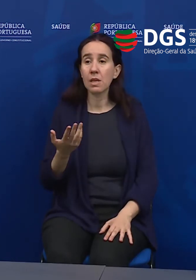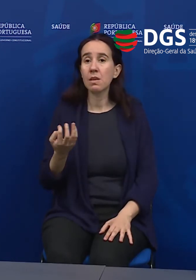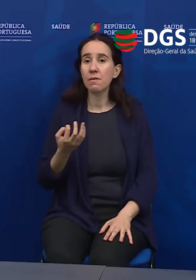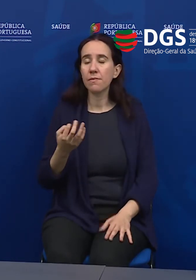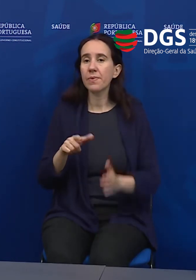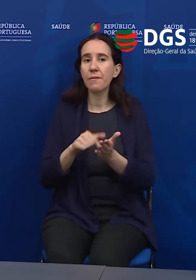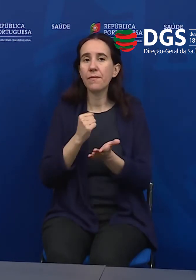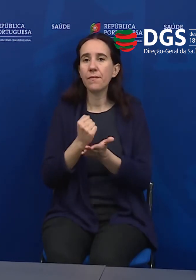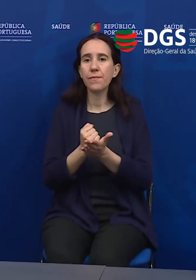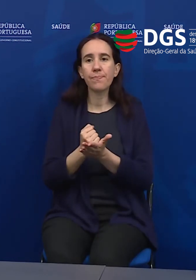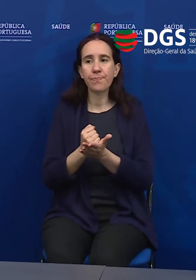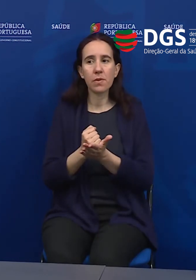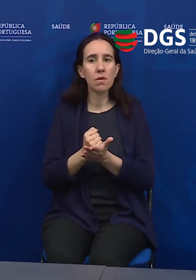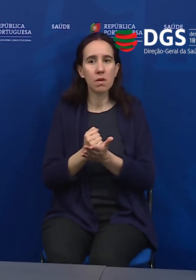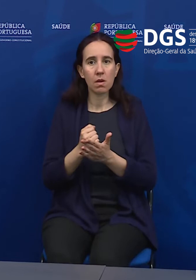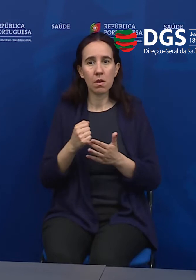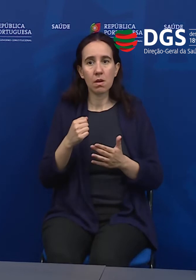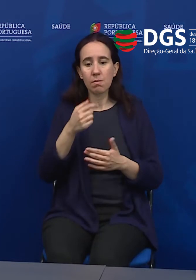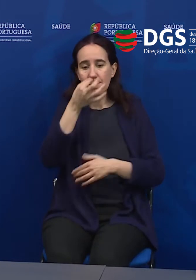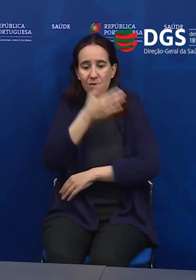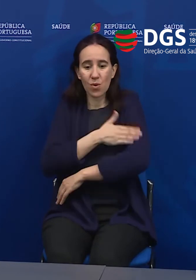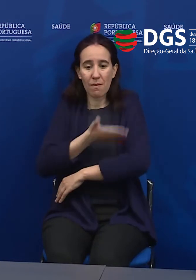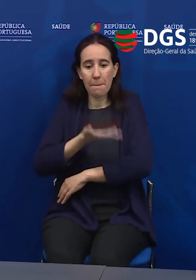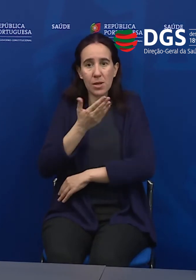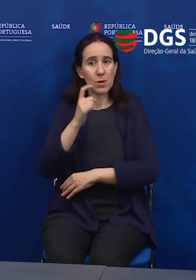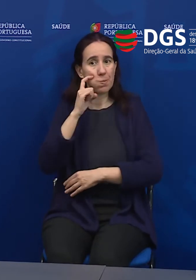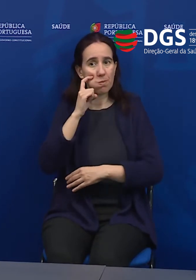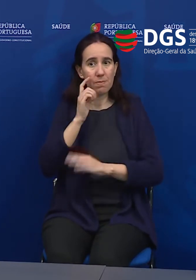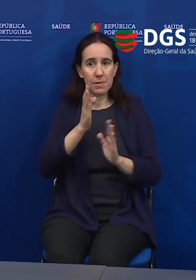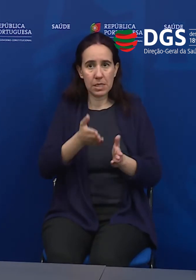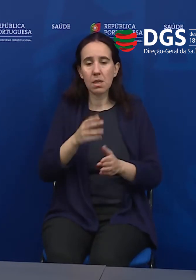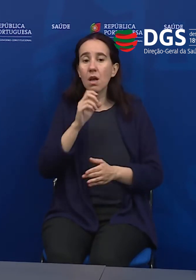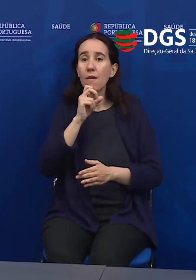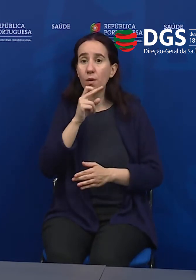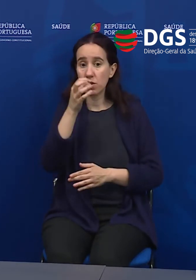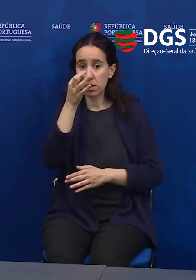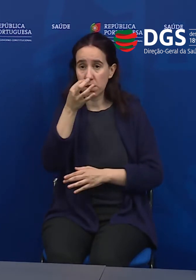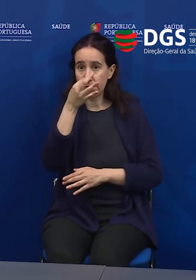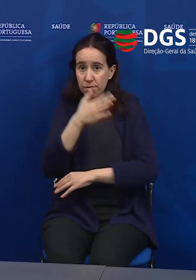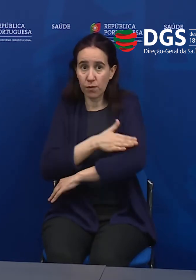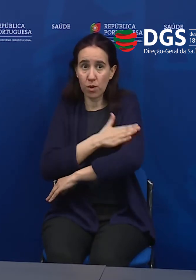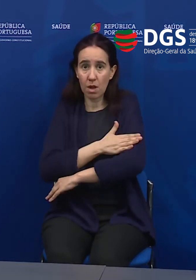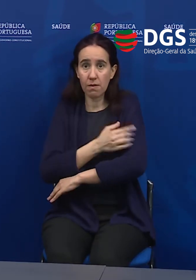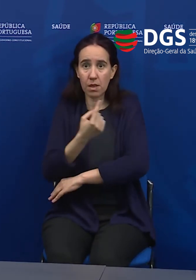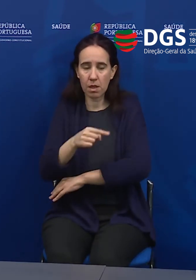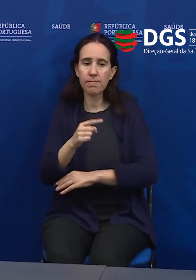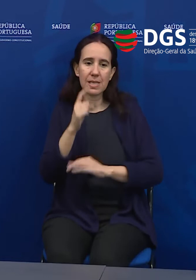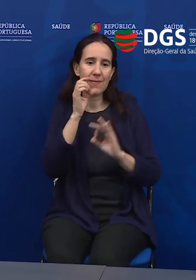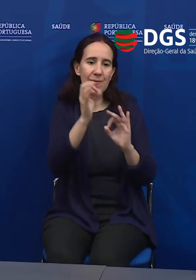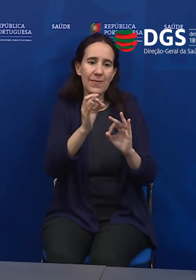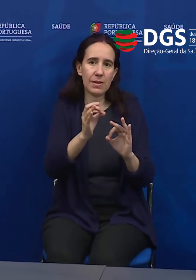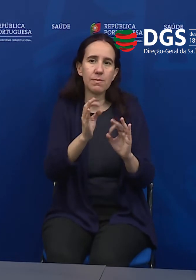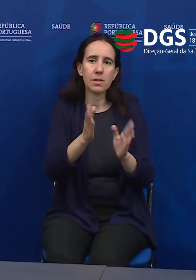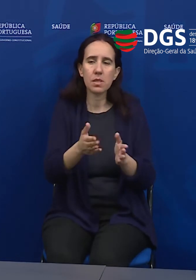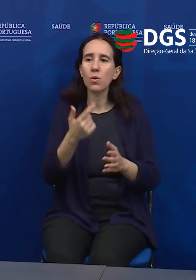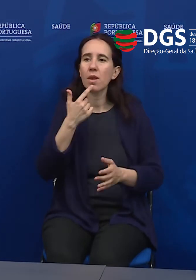sentido sempre da proteção dos mais vulneráveis. Portanto, se os avós forem vulneráveis, devem ser protegidos. O que é que